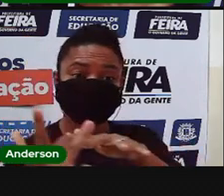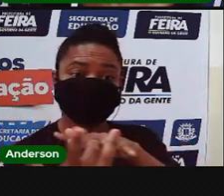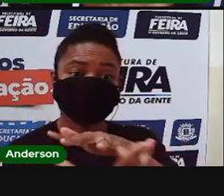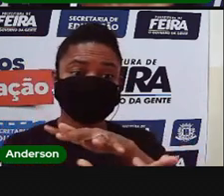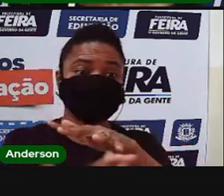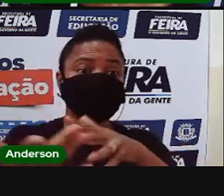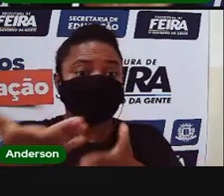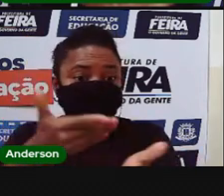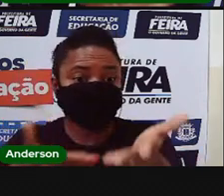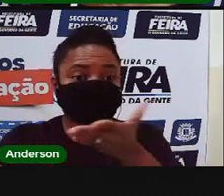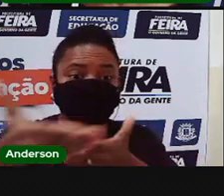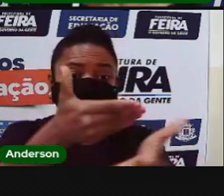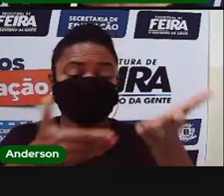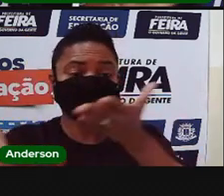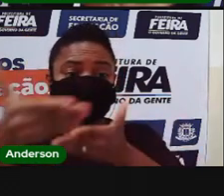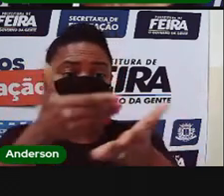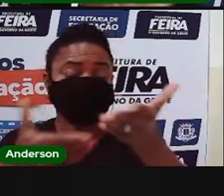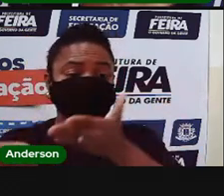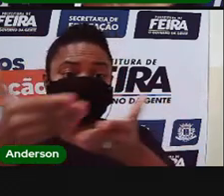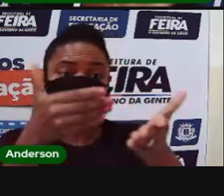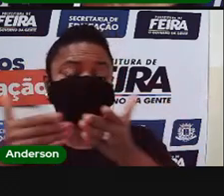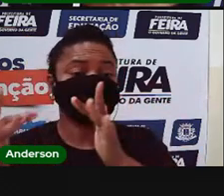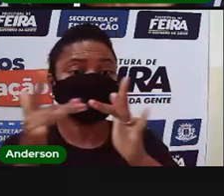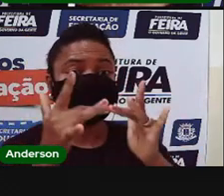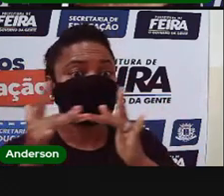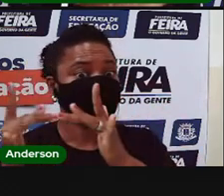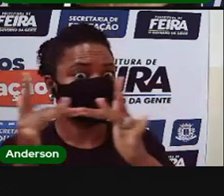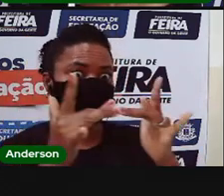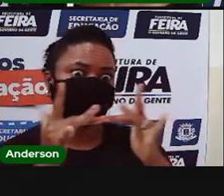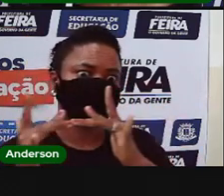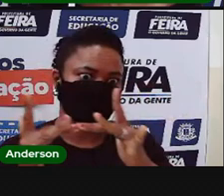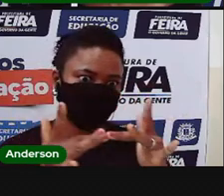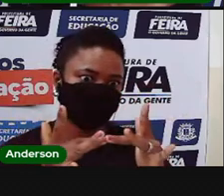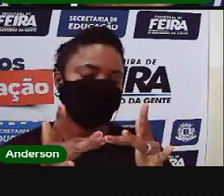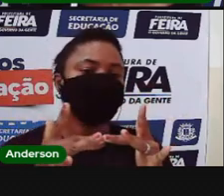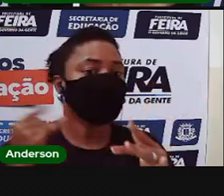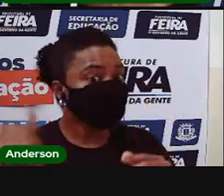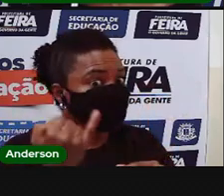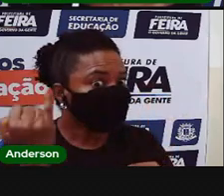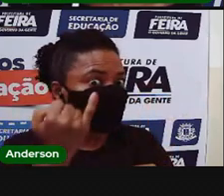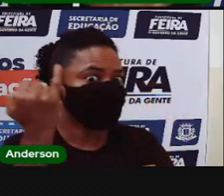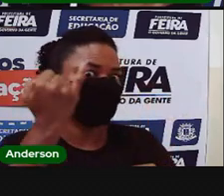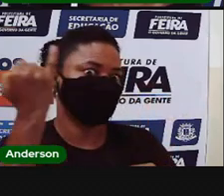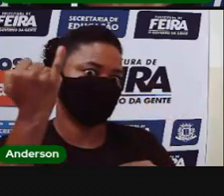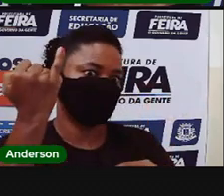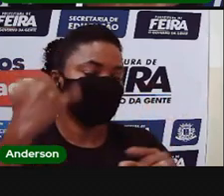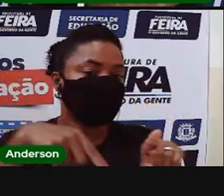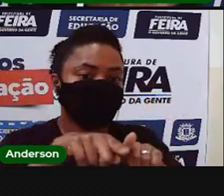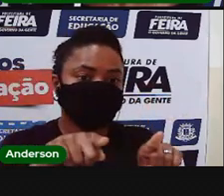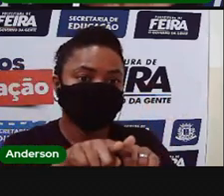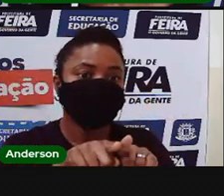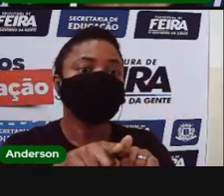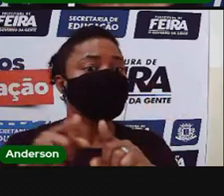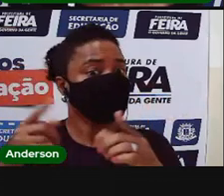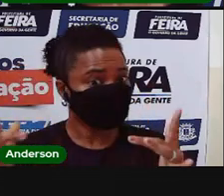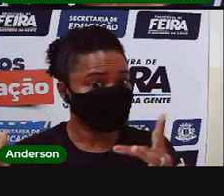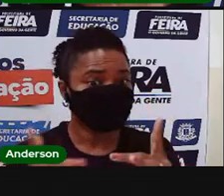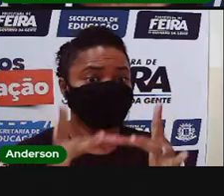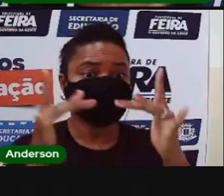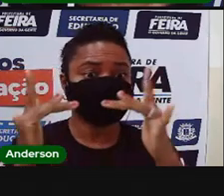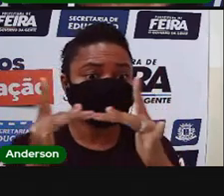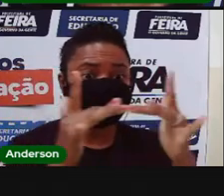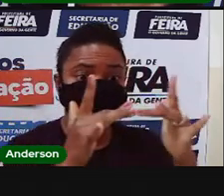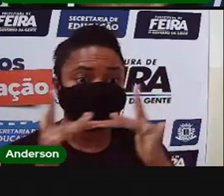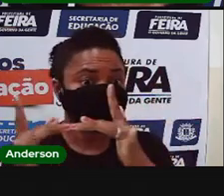esse engajamento virtual. Mas também, gente, não existe só ele, né? Existe também o engajamento que é no offline, que é o